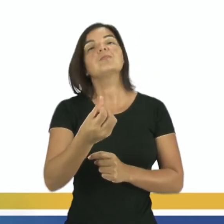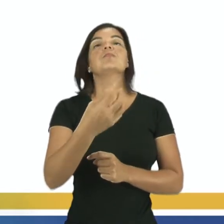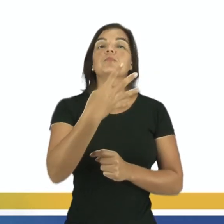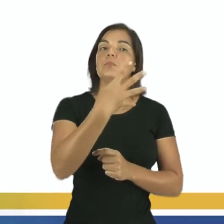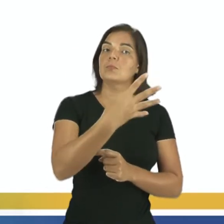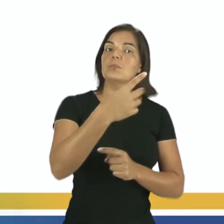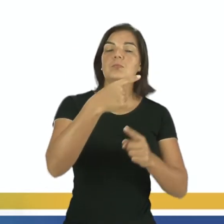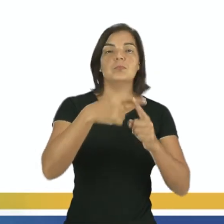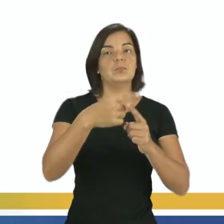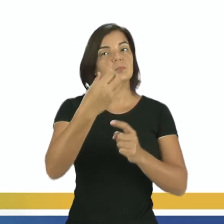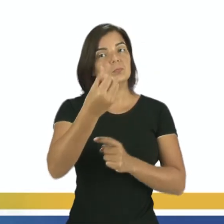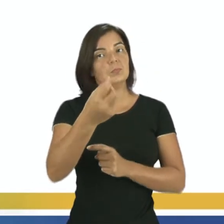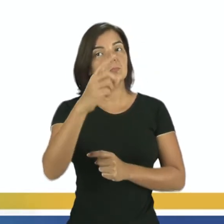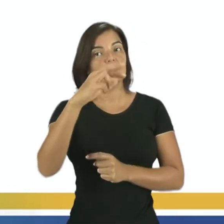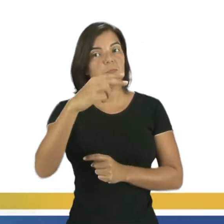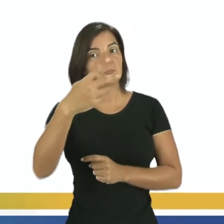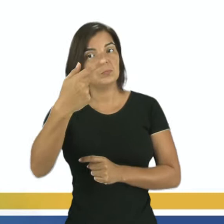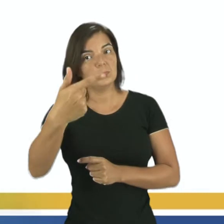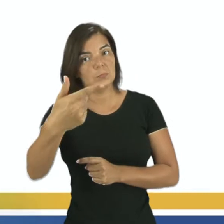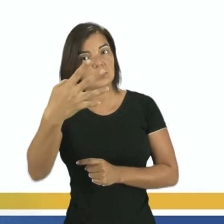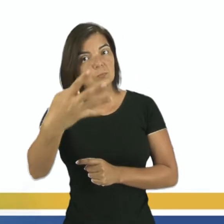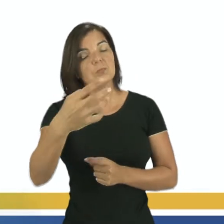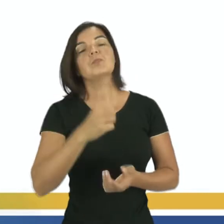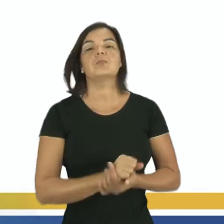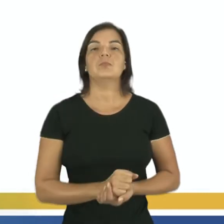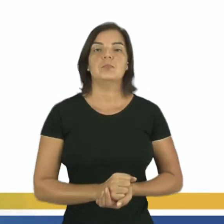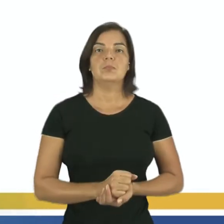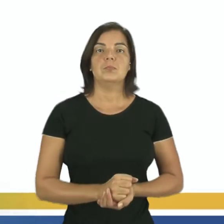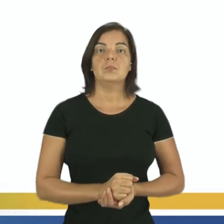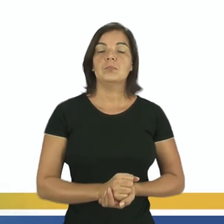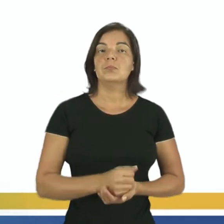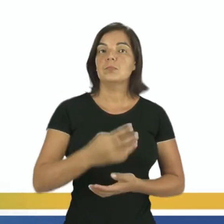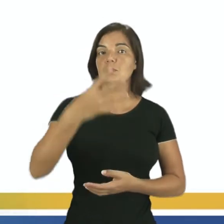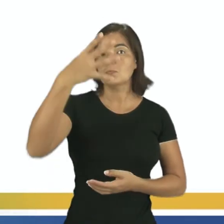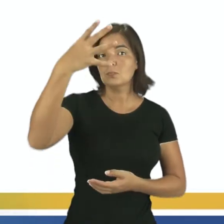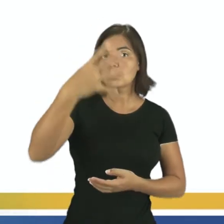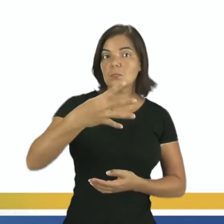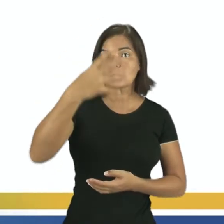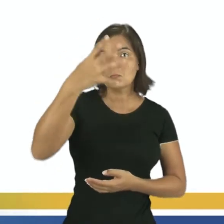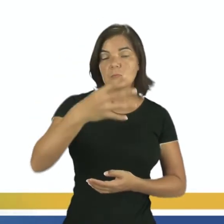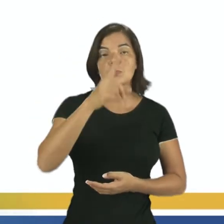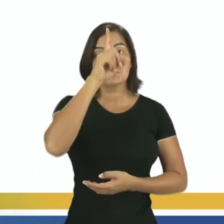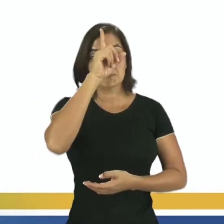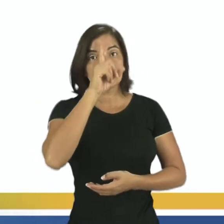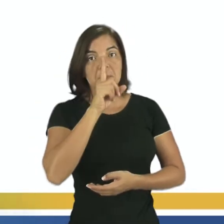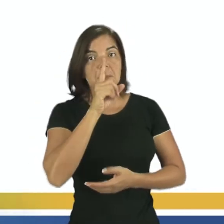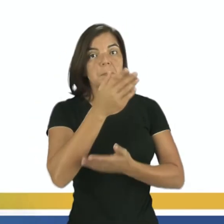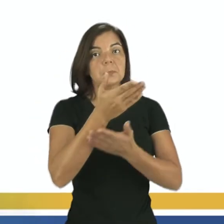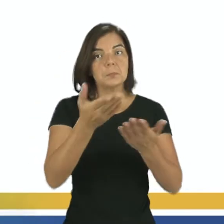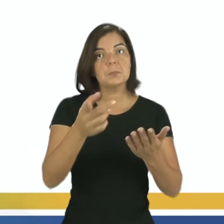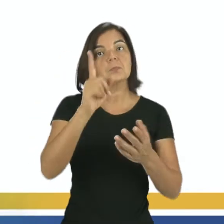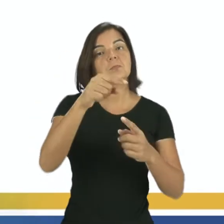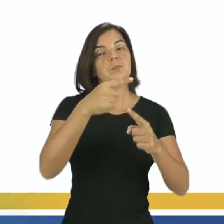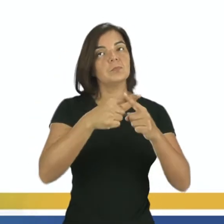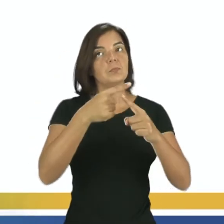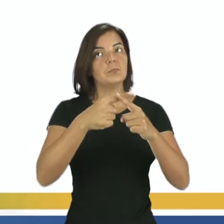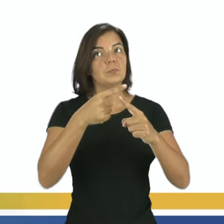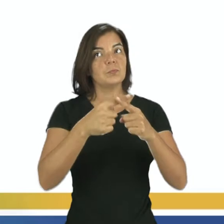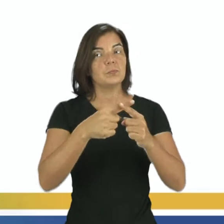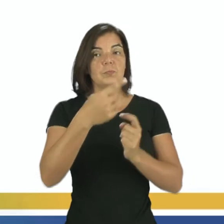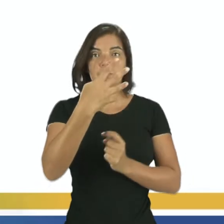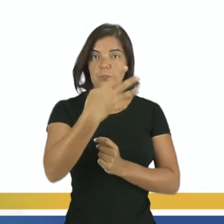4 multiplicado por 6 dá 24. Então, esses 4 números aí que eu pintei de amarelo para você, eles são múltiplos